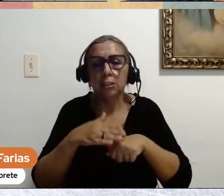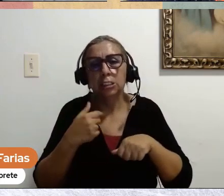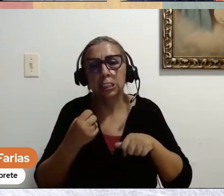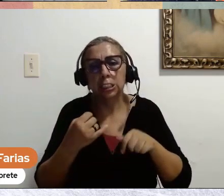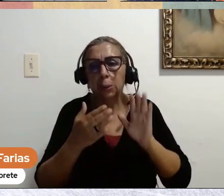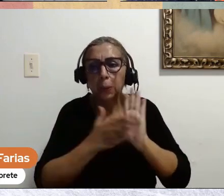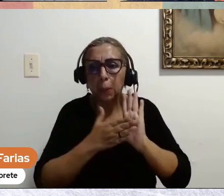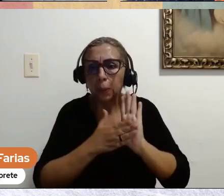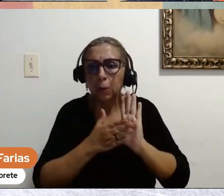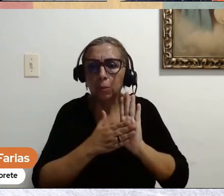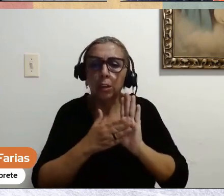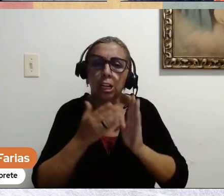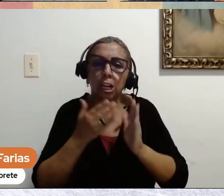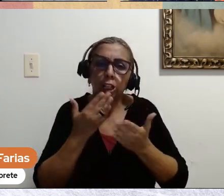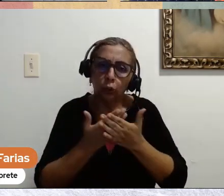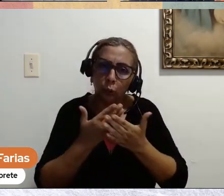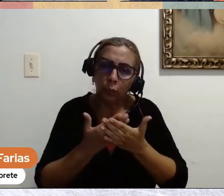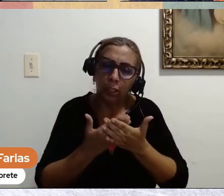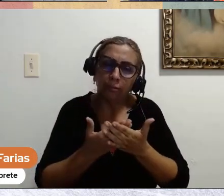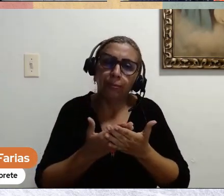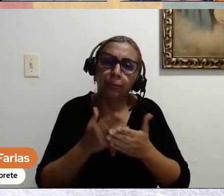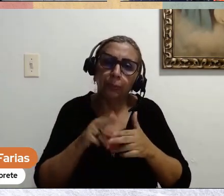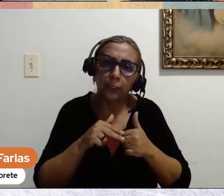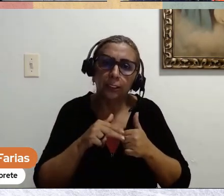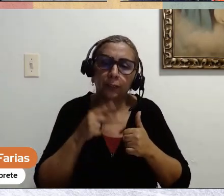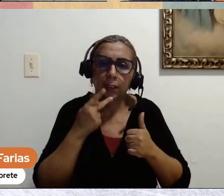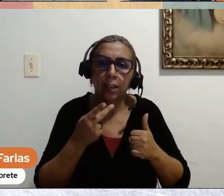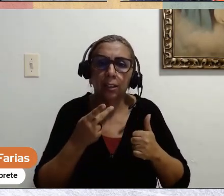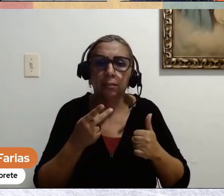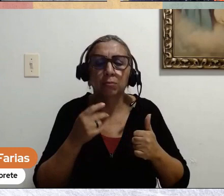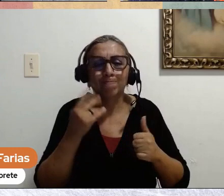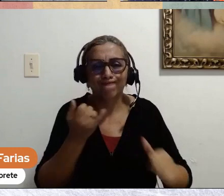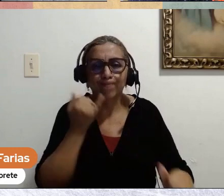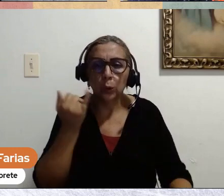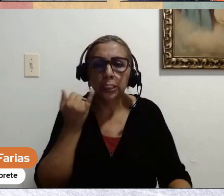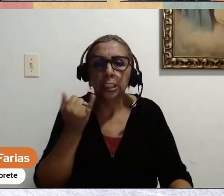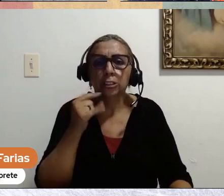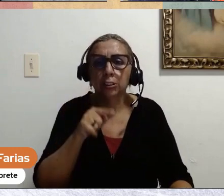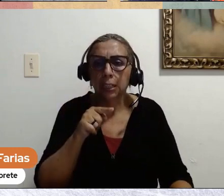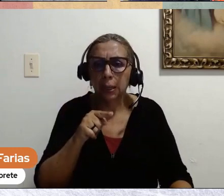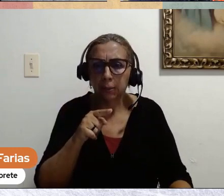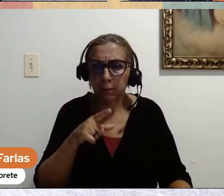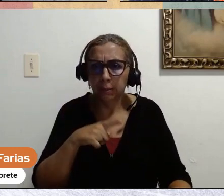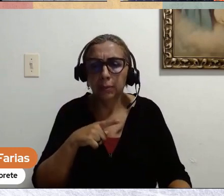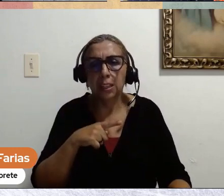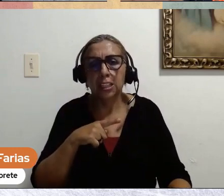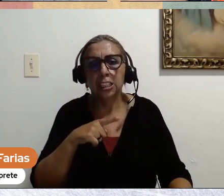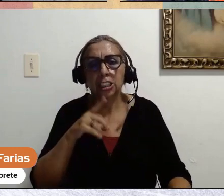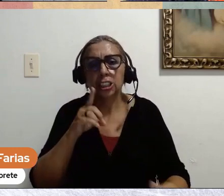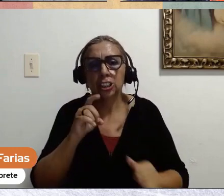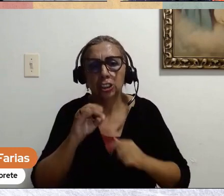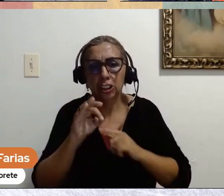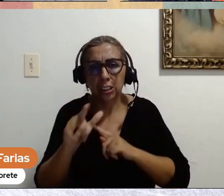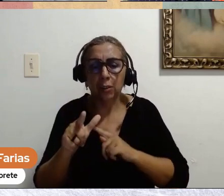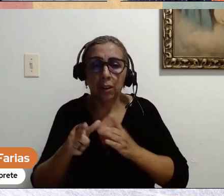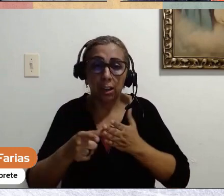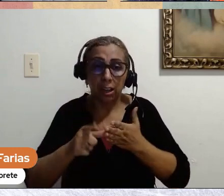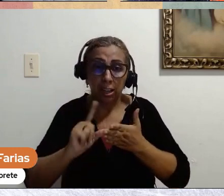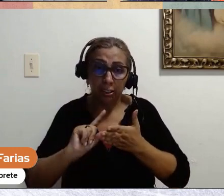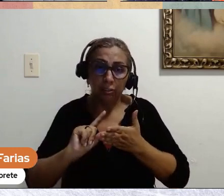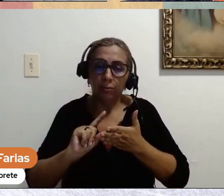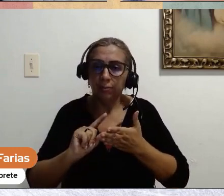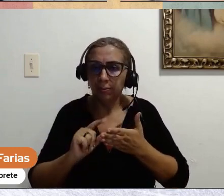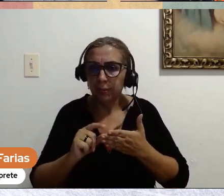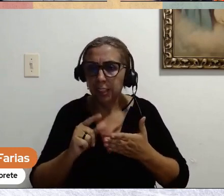estudar. Por isso que eu falo assim, o quanto que é importante a preservação digital, mas antes dela, a